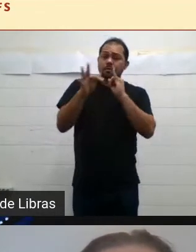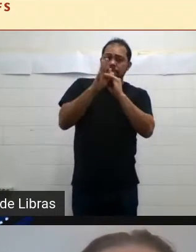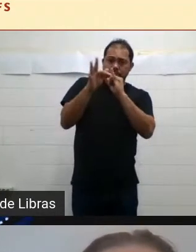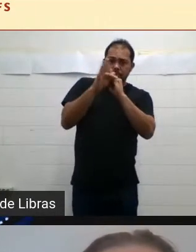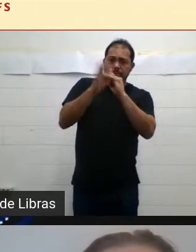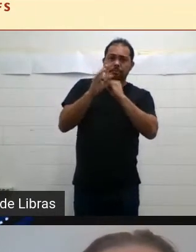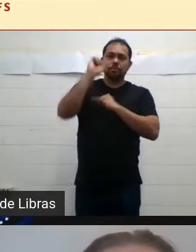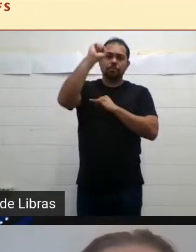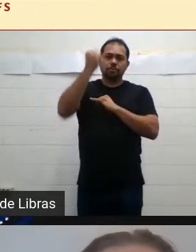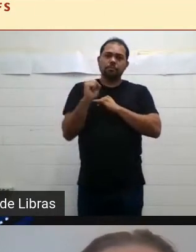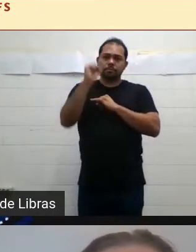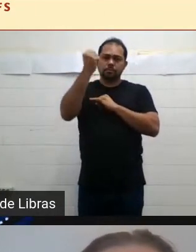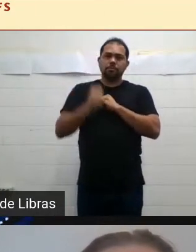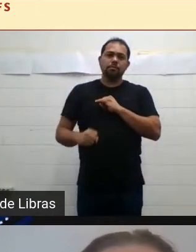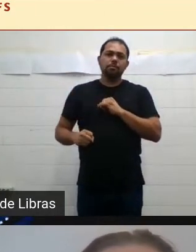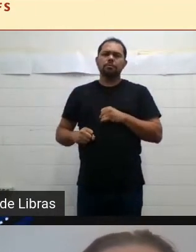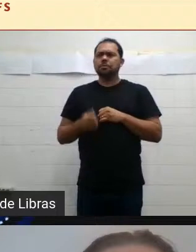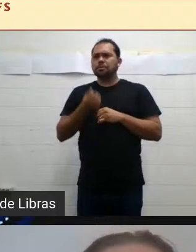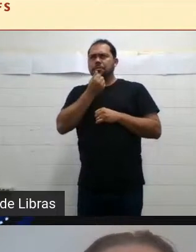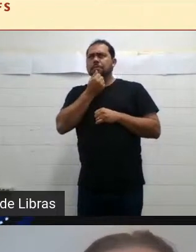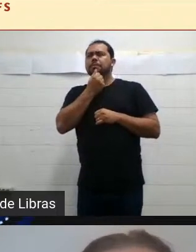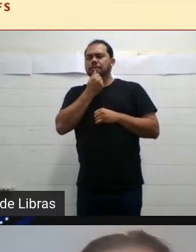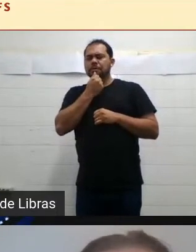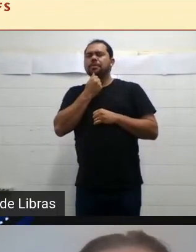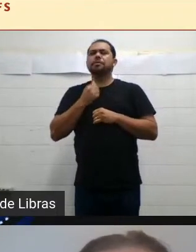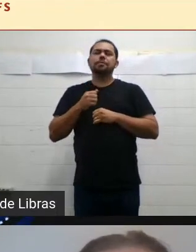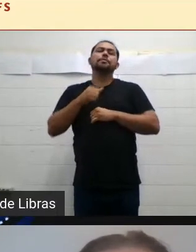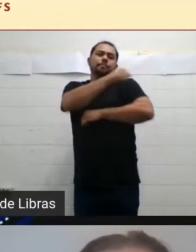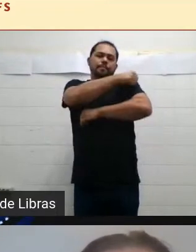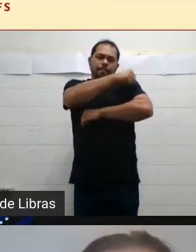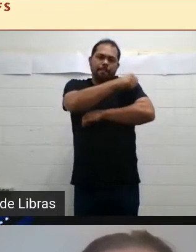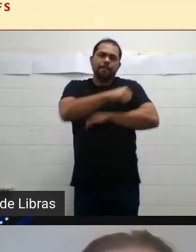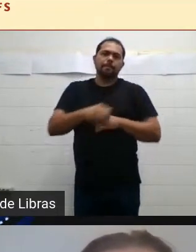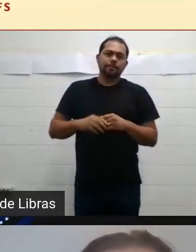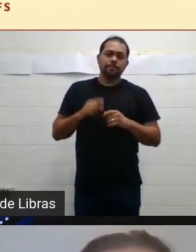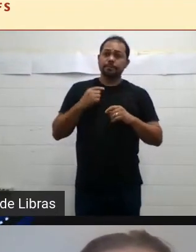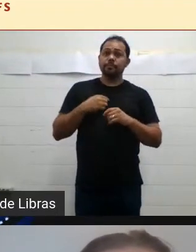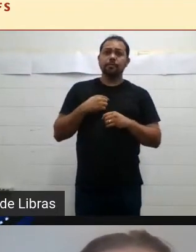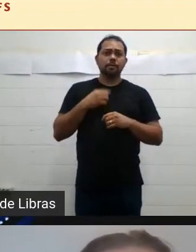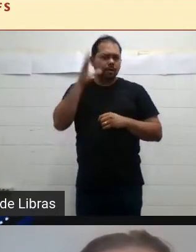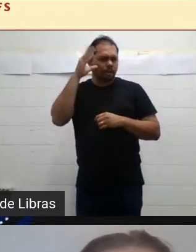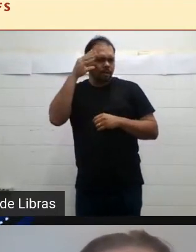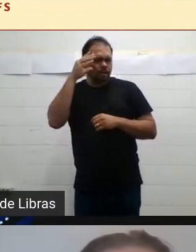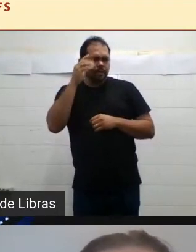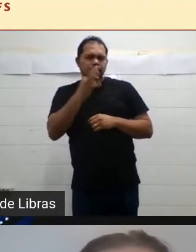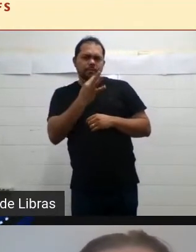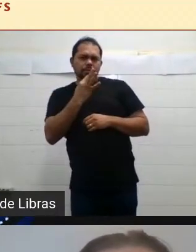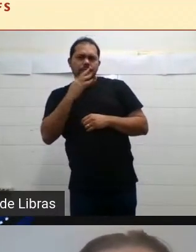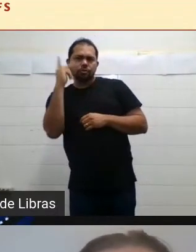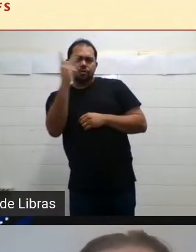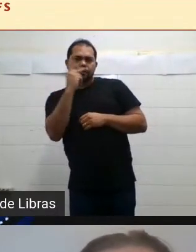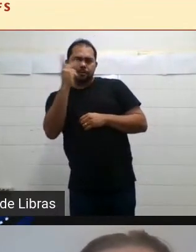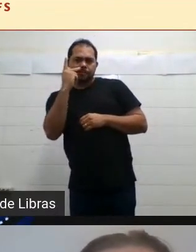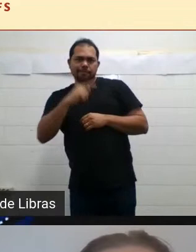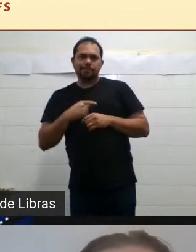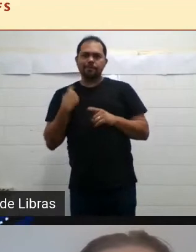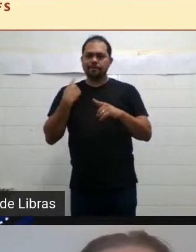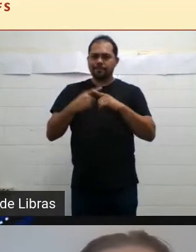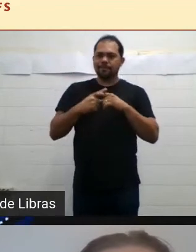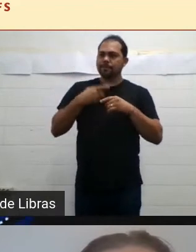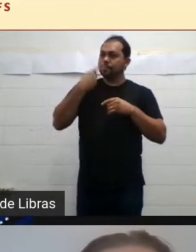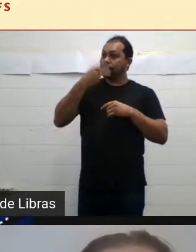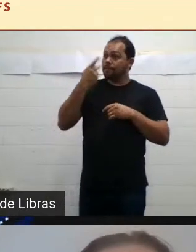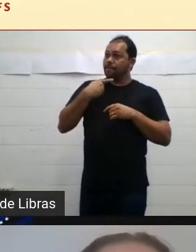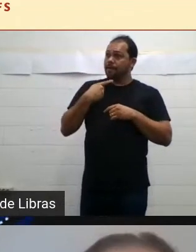Sergipe, acredito que ainda são alunos. É muito interessante conhecer a história, porque, como diz a Chimamanda, histórias